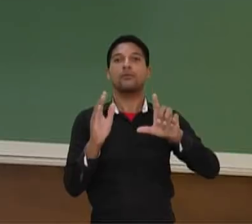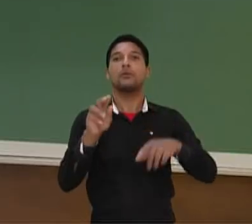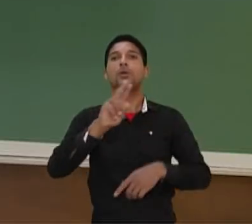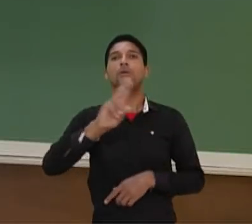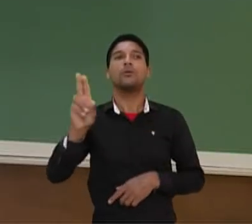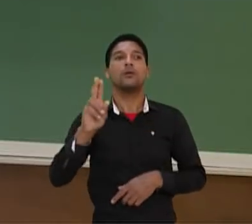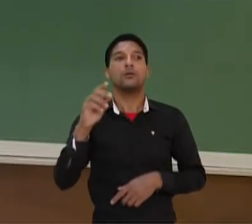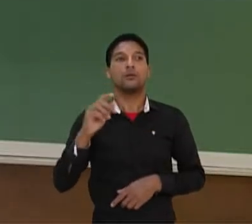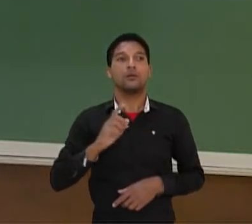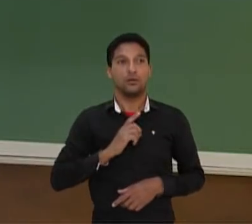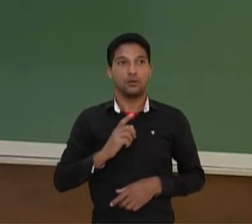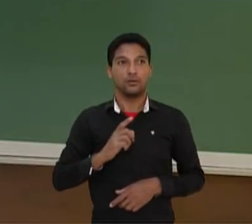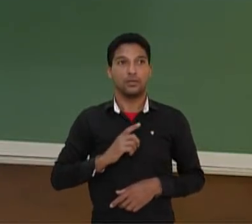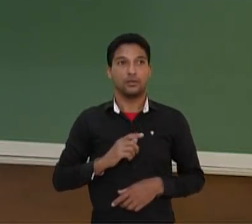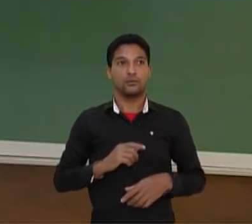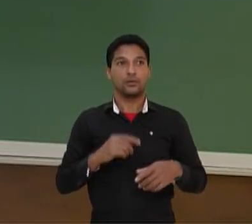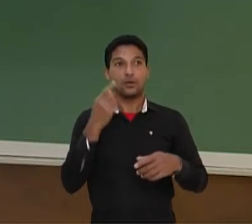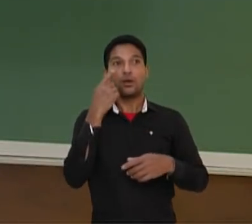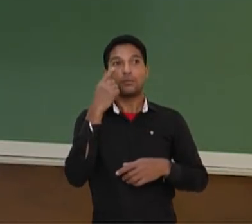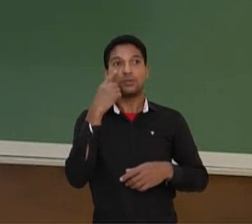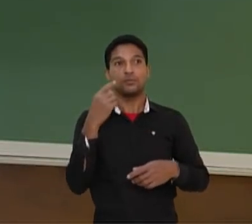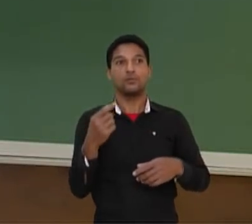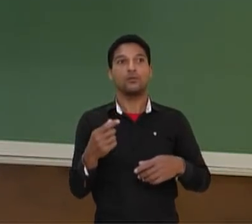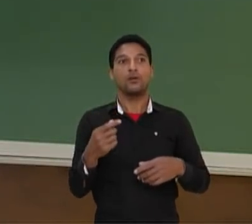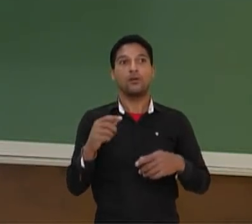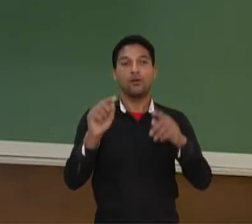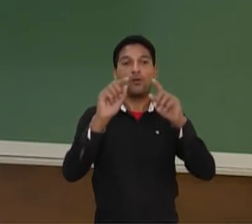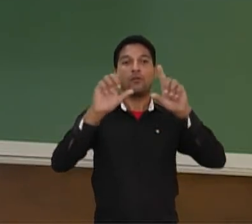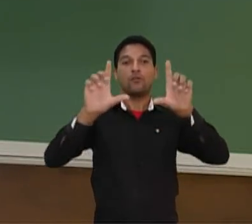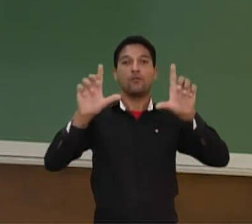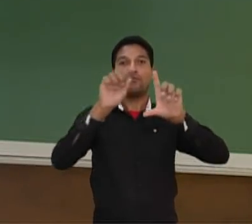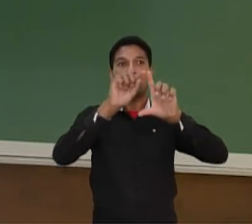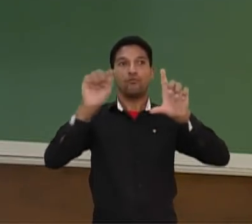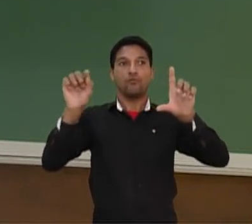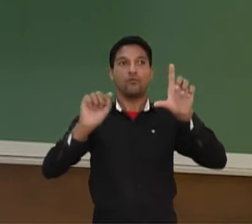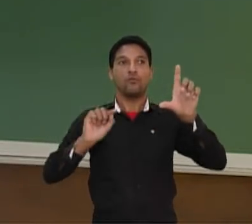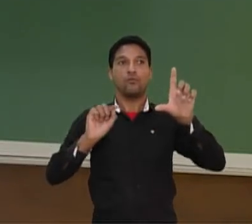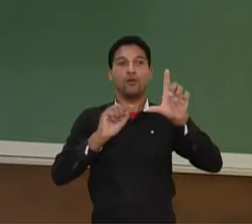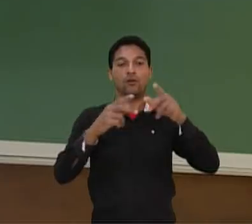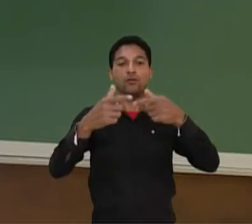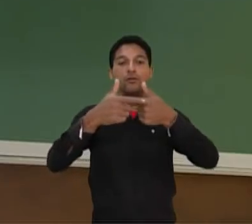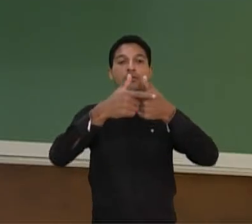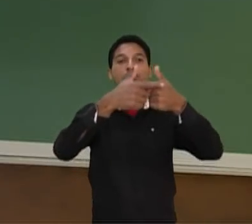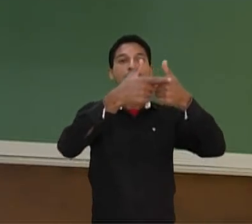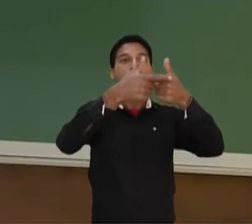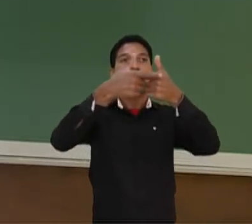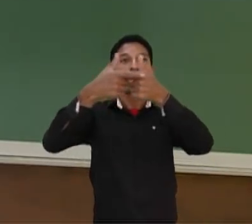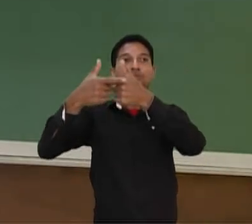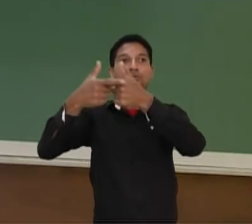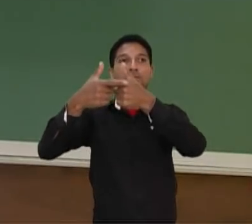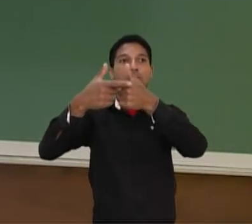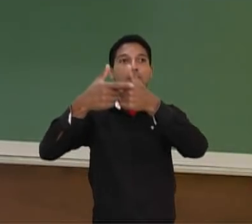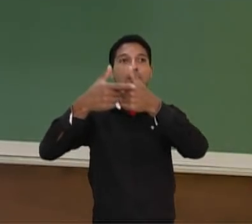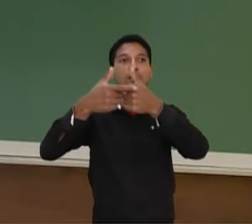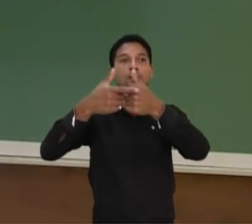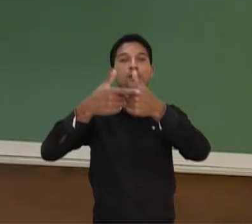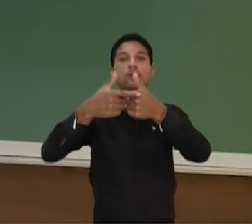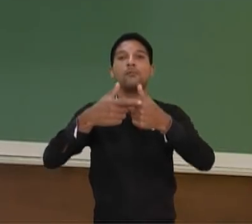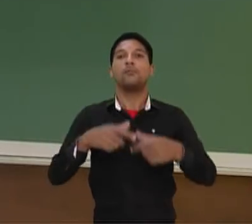par de lados paralelos, né? E os outros lados não são paralelos.